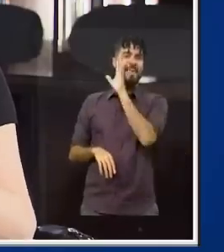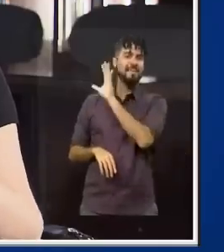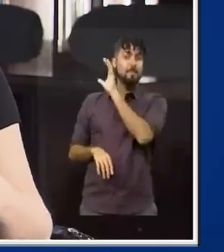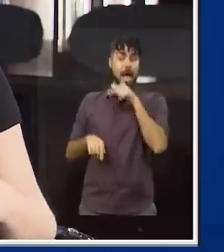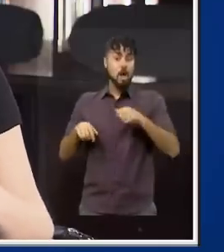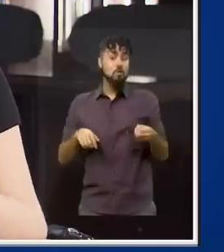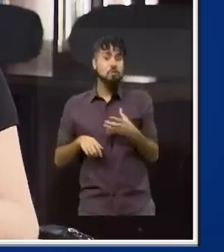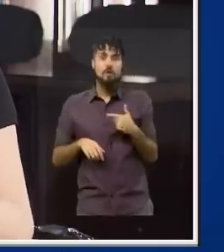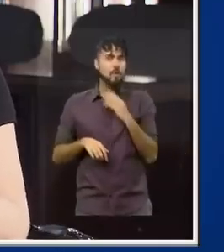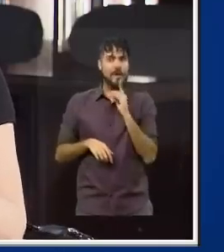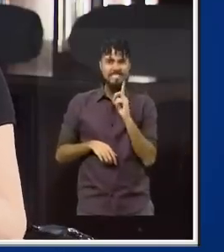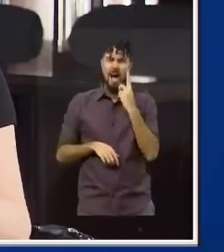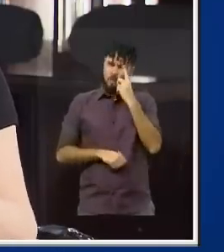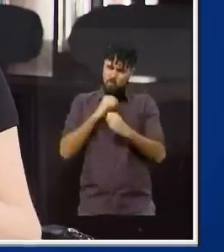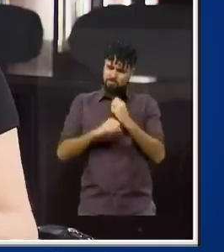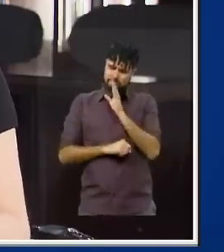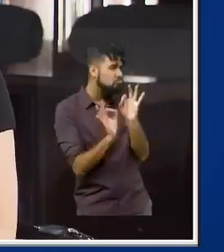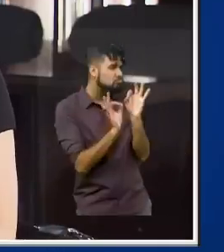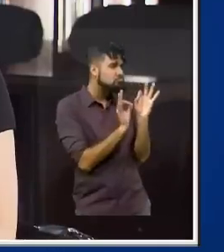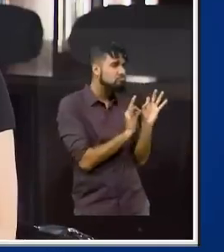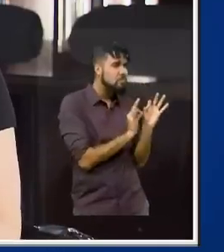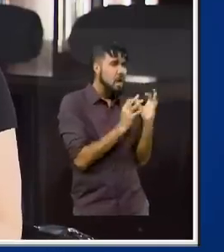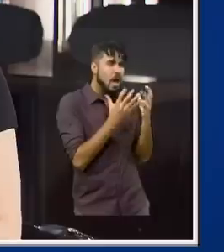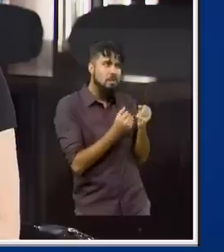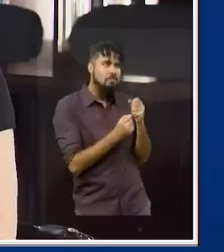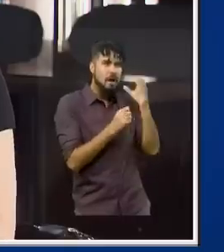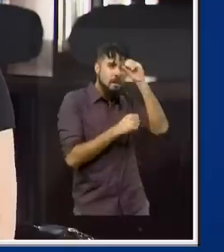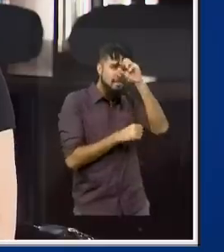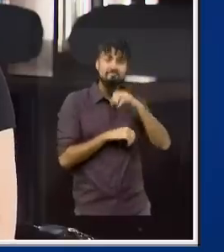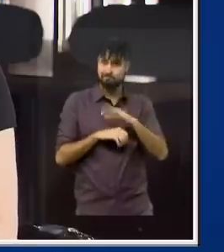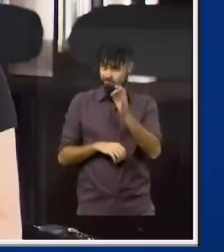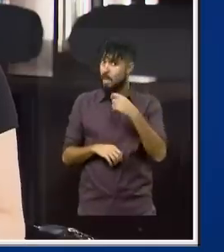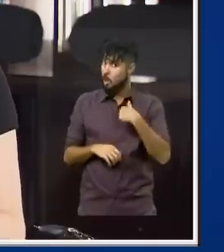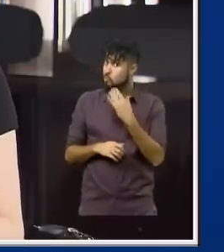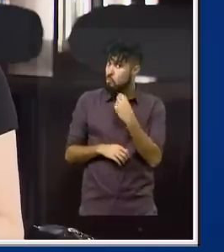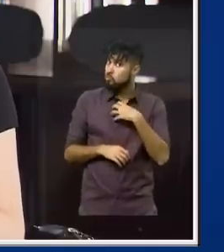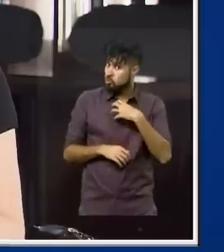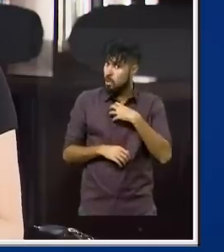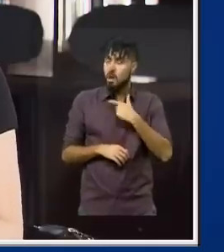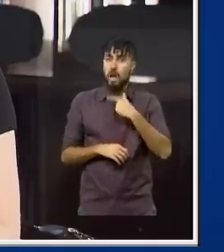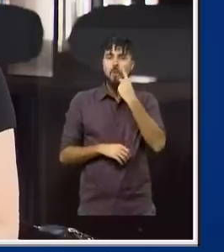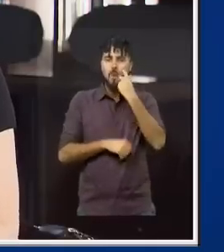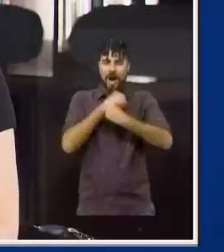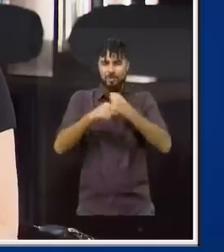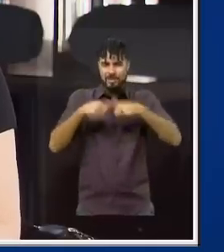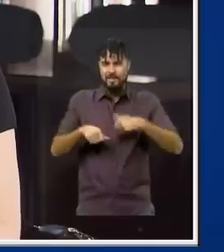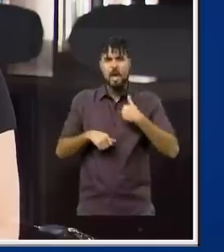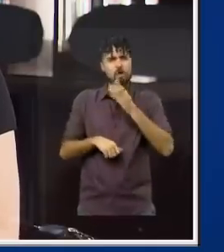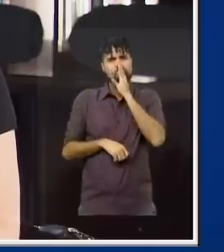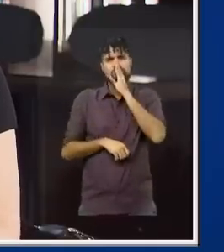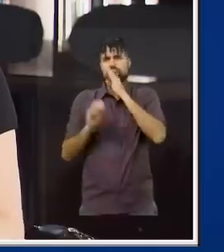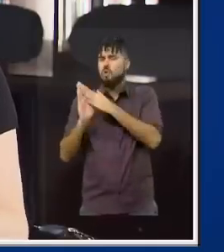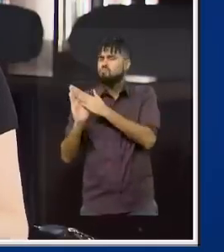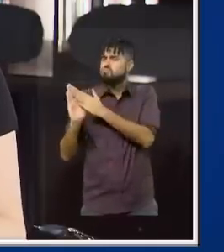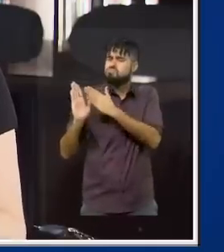moro virou Valeu alguma outra coisa o anexo ali do mamãe falei e nem falar ele sabe eu tentando desesperadamente